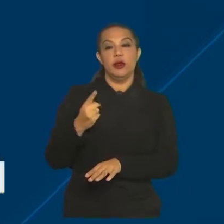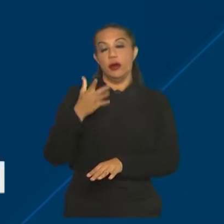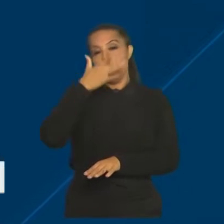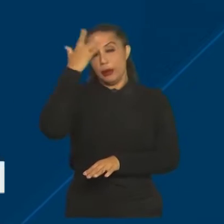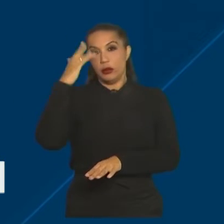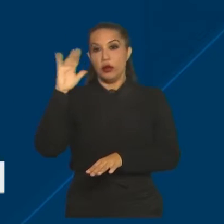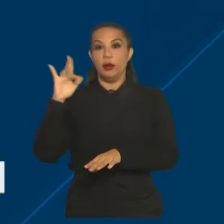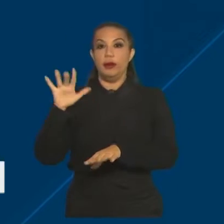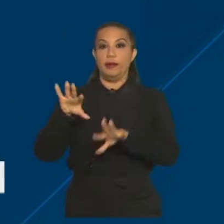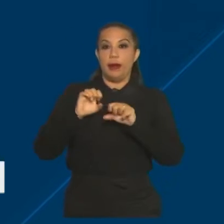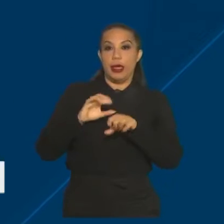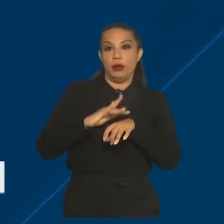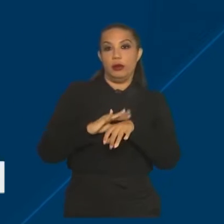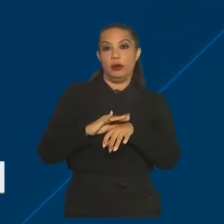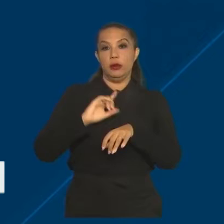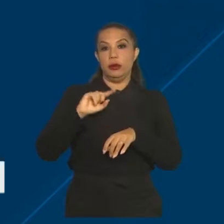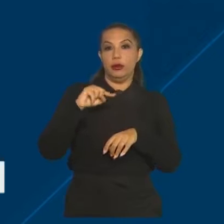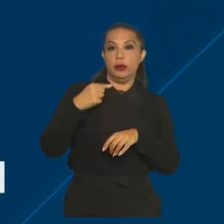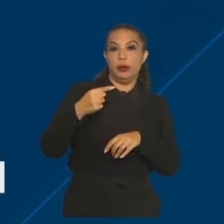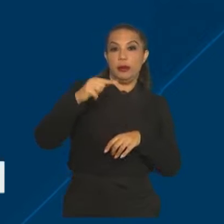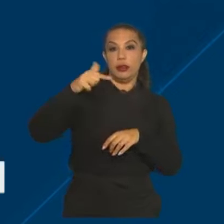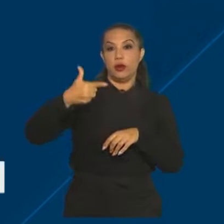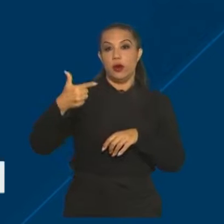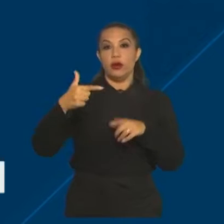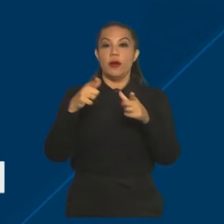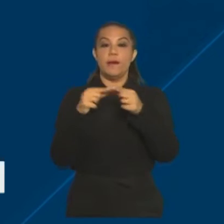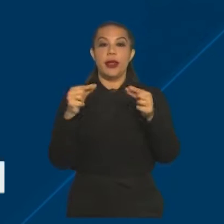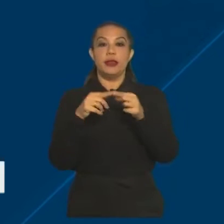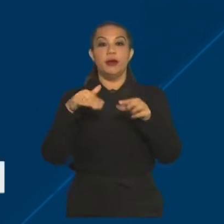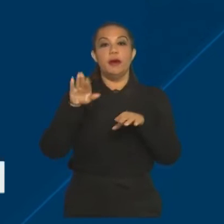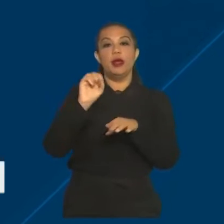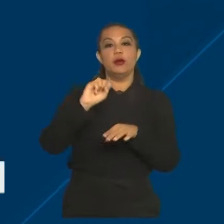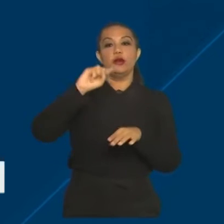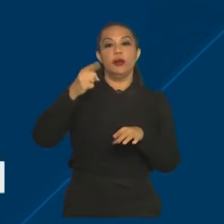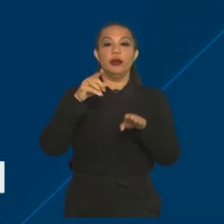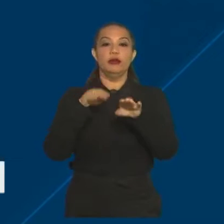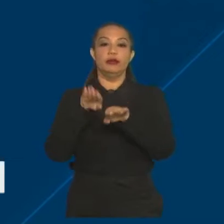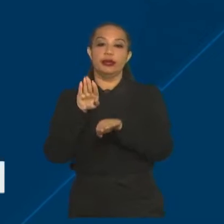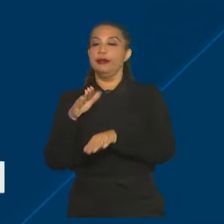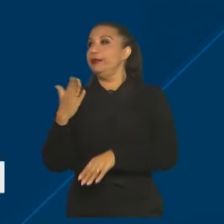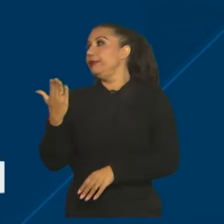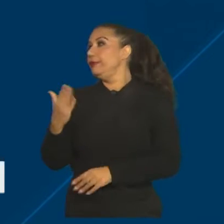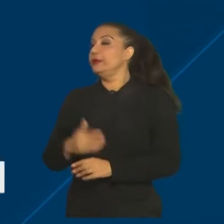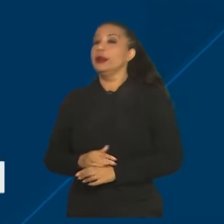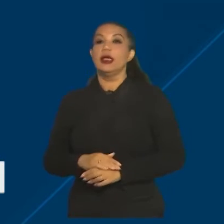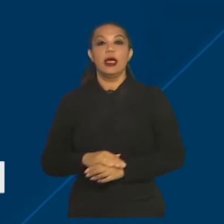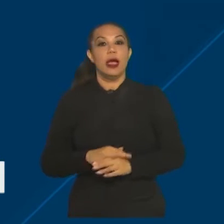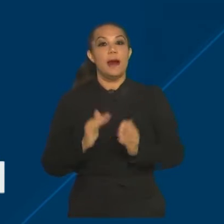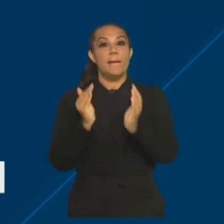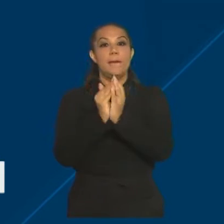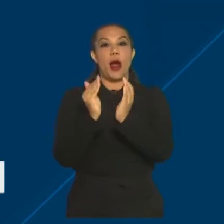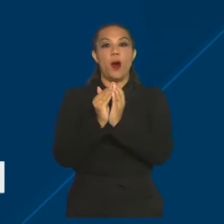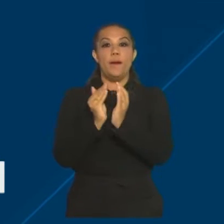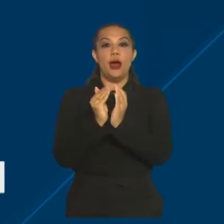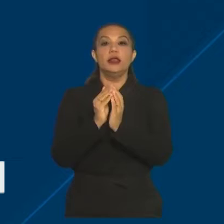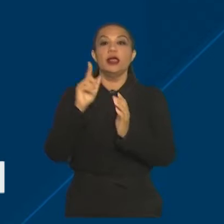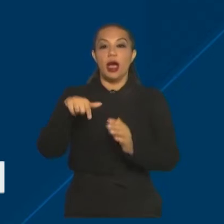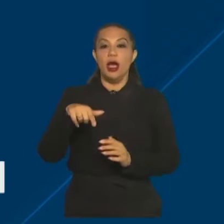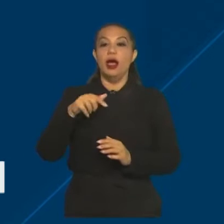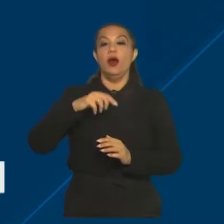ocorrências depois vem Brasília com mais de 8.500 casos Palmas no Tocantins